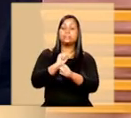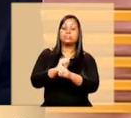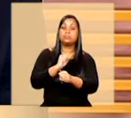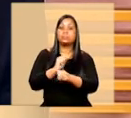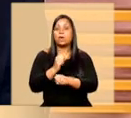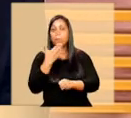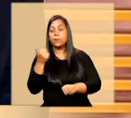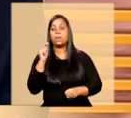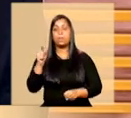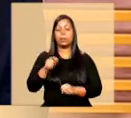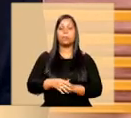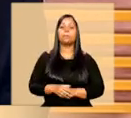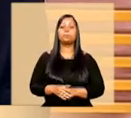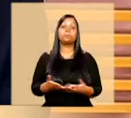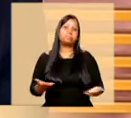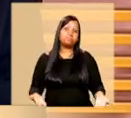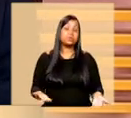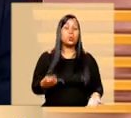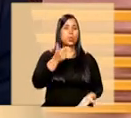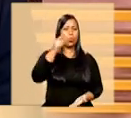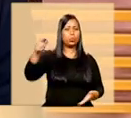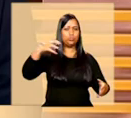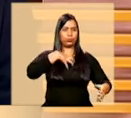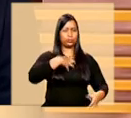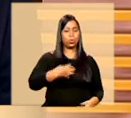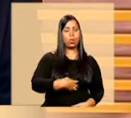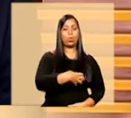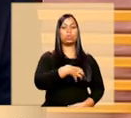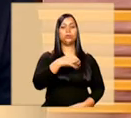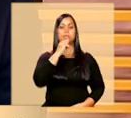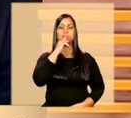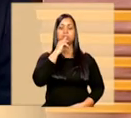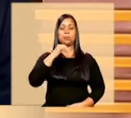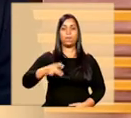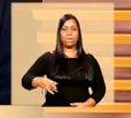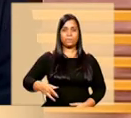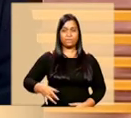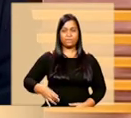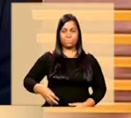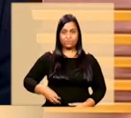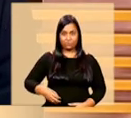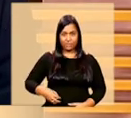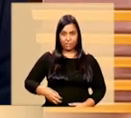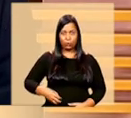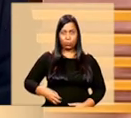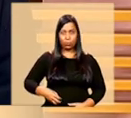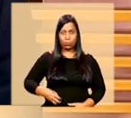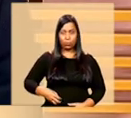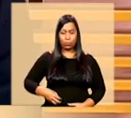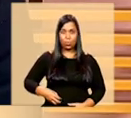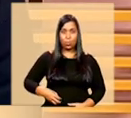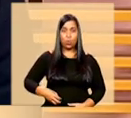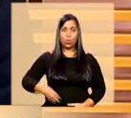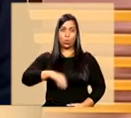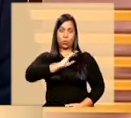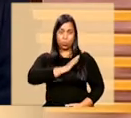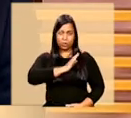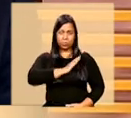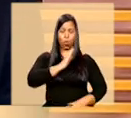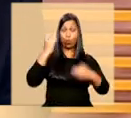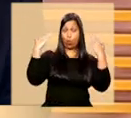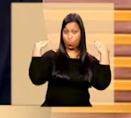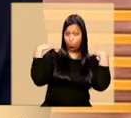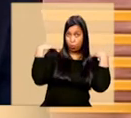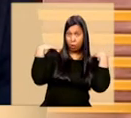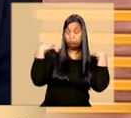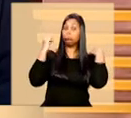de esperar o melhor órgão para ele. No caso de outros órgãos vitais, como fígado, coração e pulmão, ele não tem um método